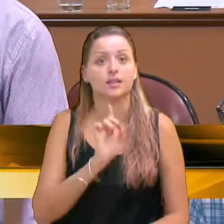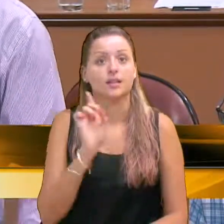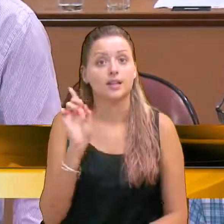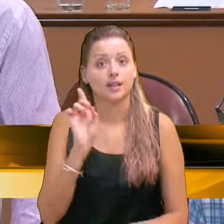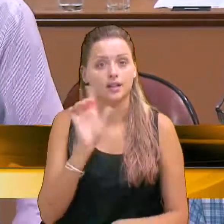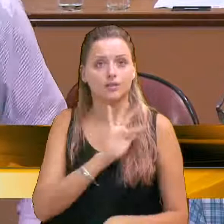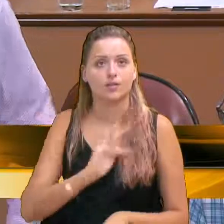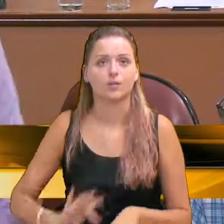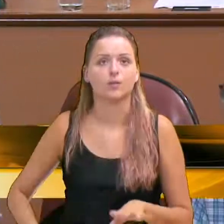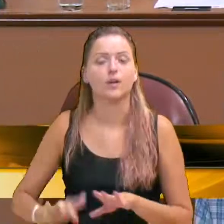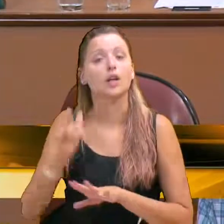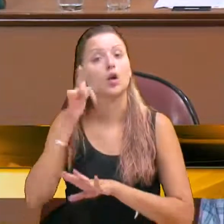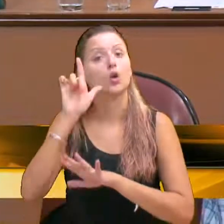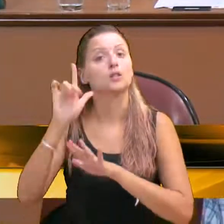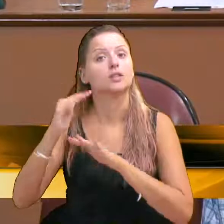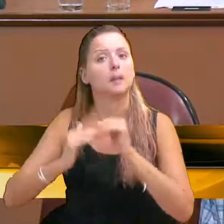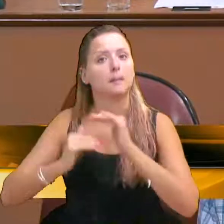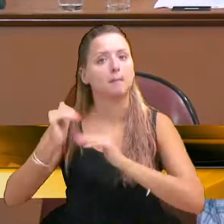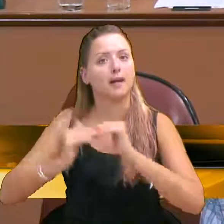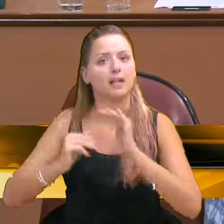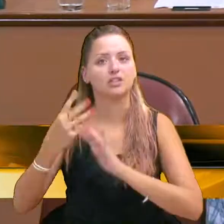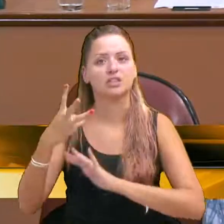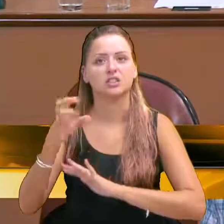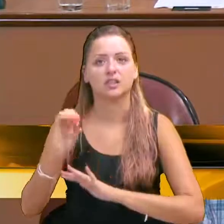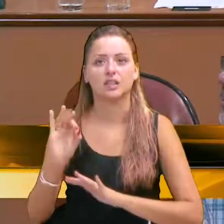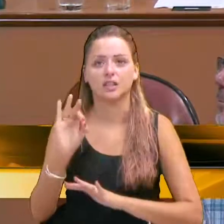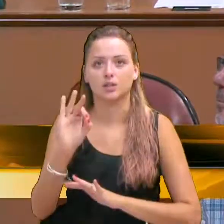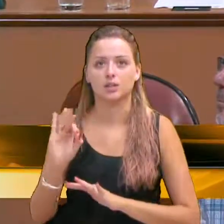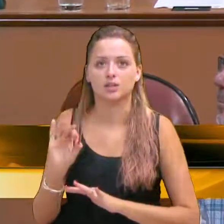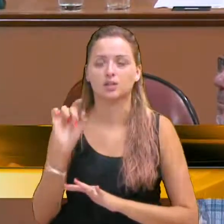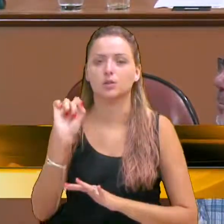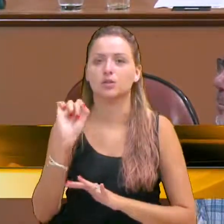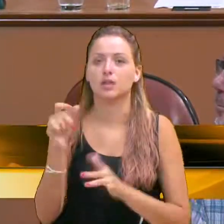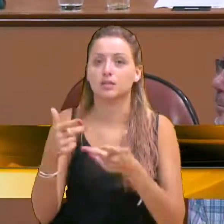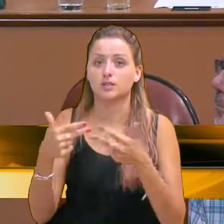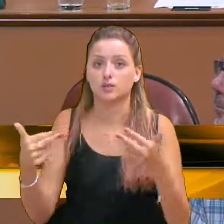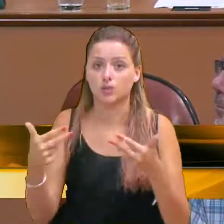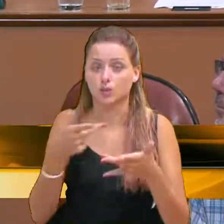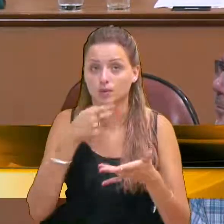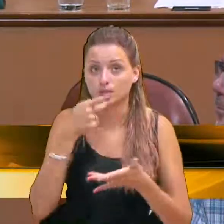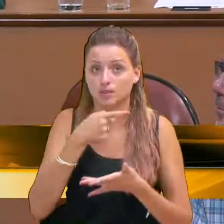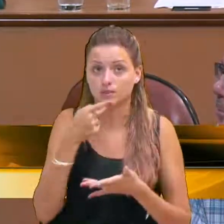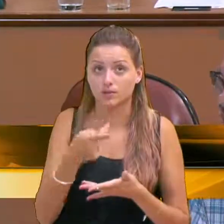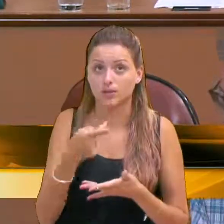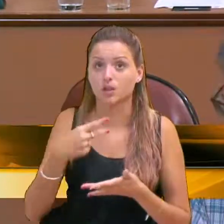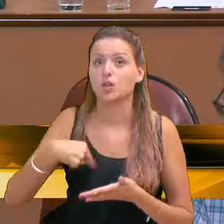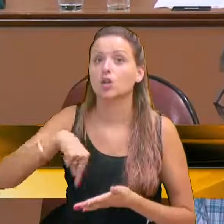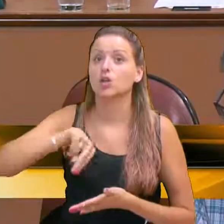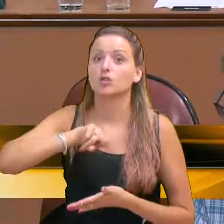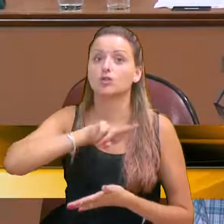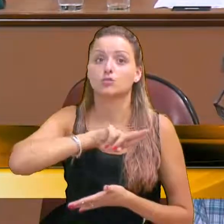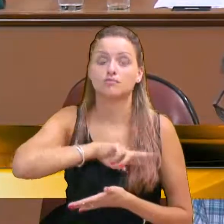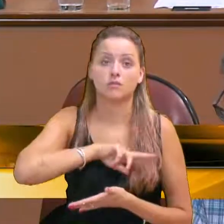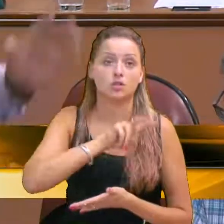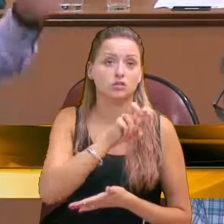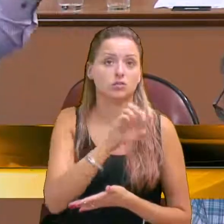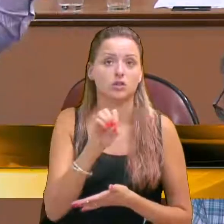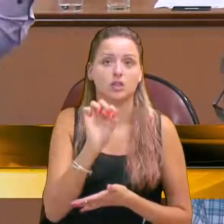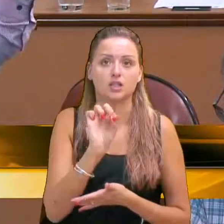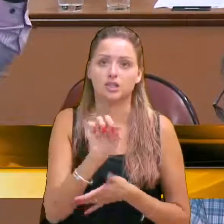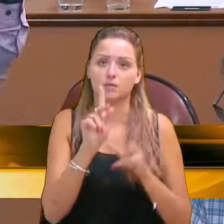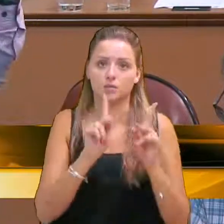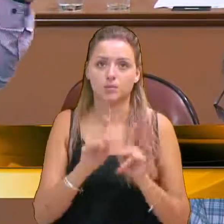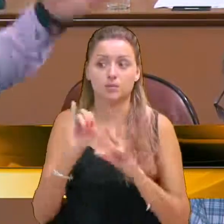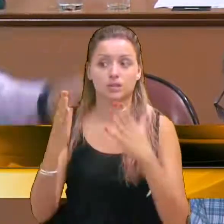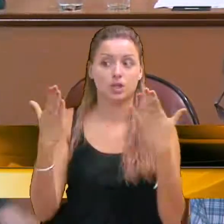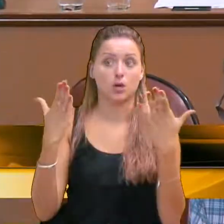conseguir colocar em prática 30% do que ali colocou, nós, com o município de 500 mil habitantes, em